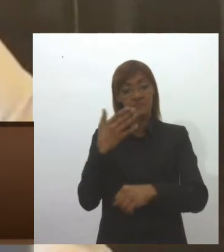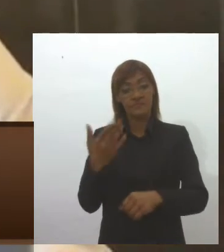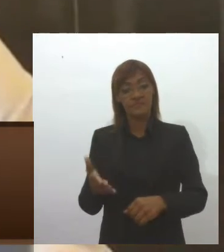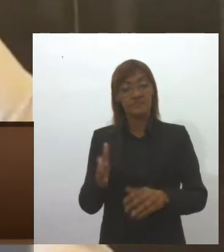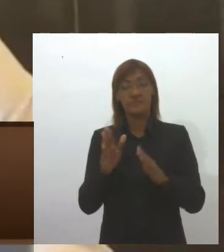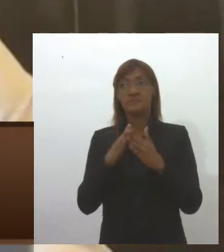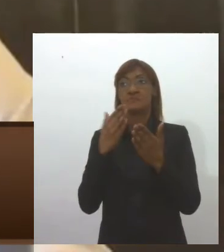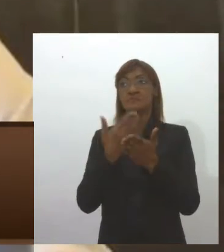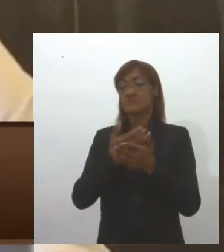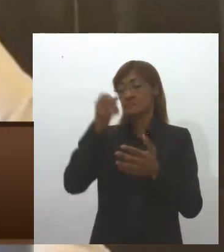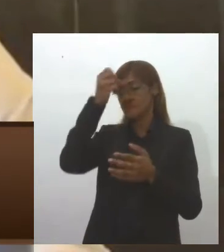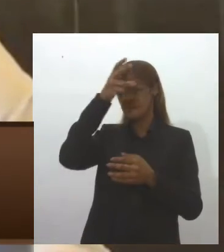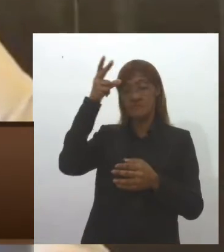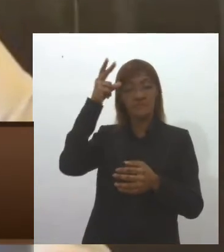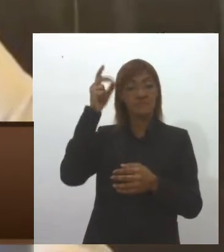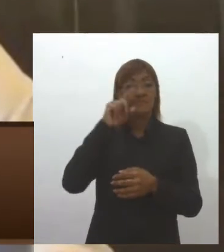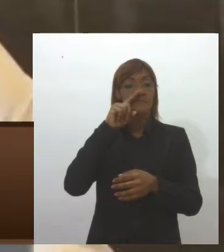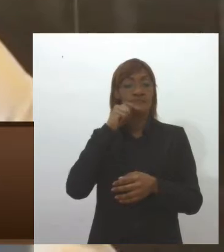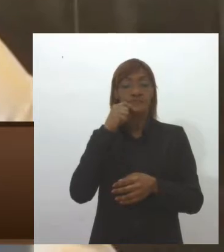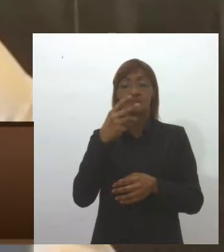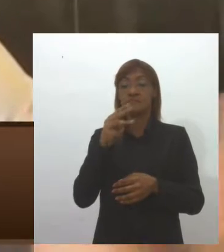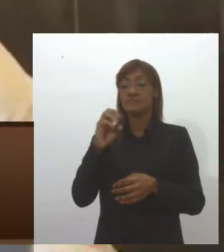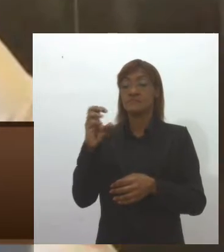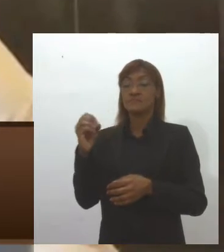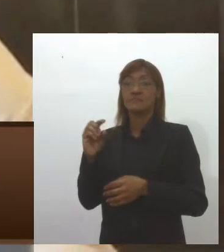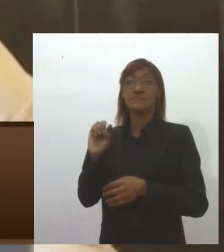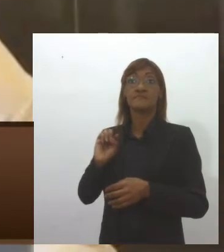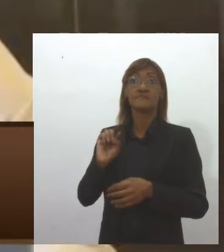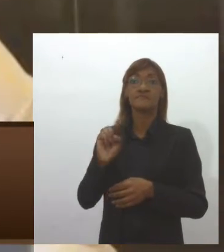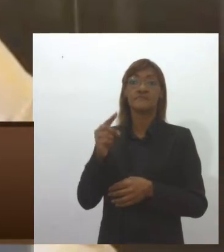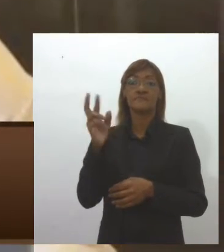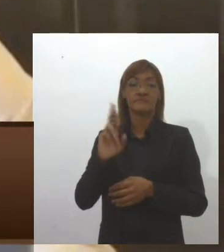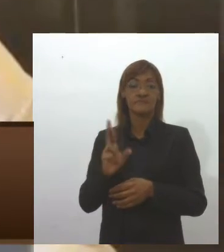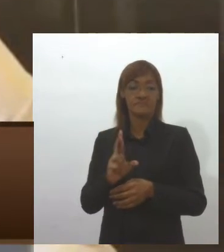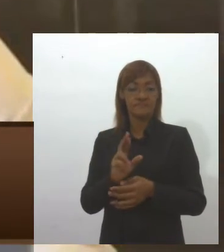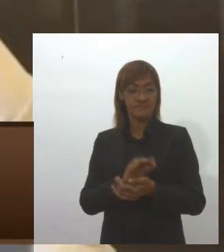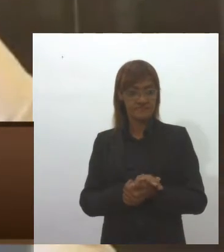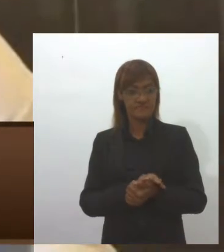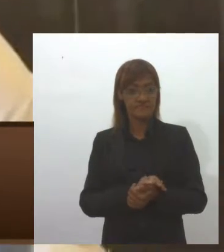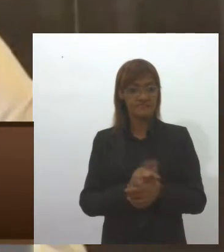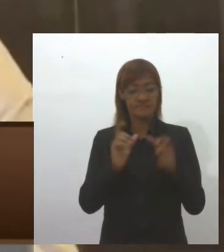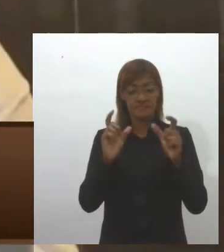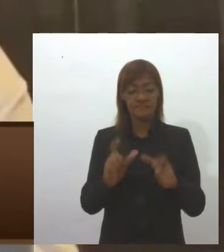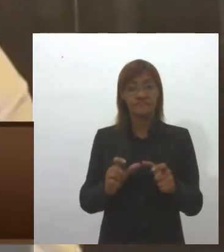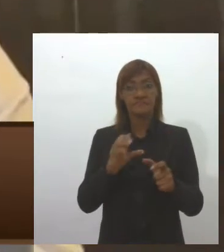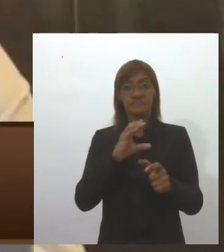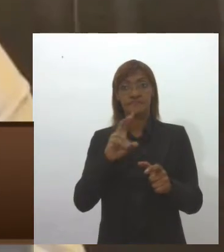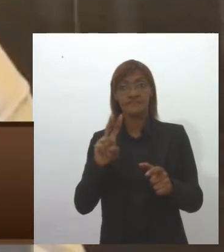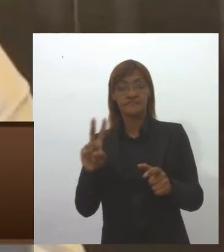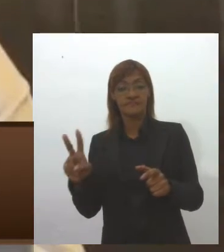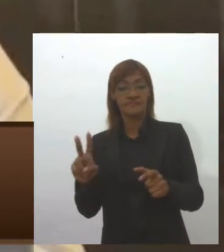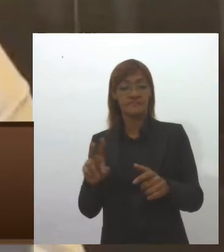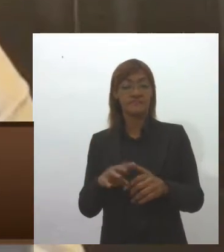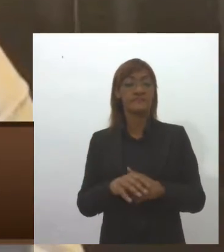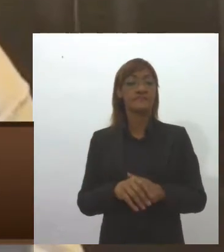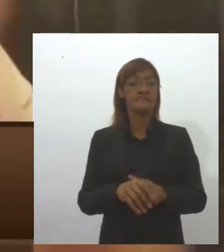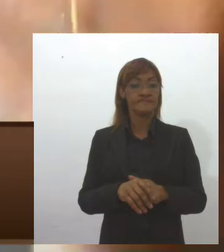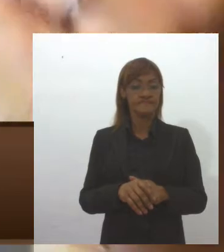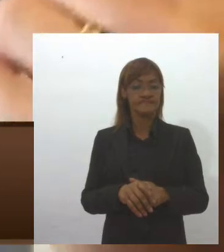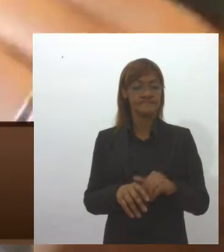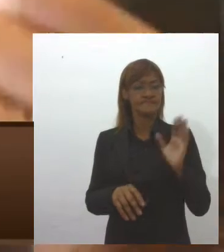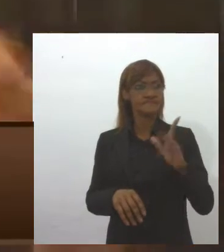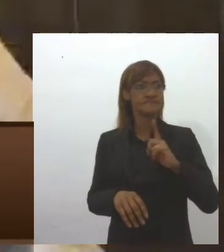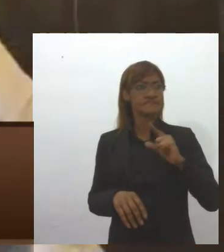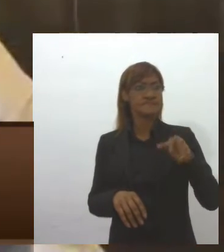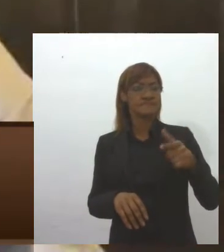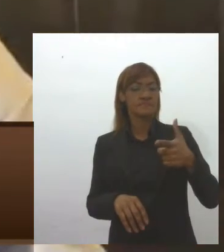também, R$300 mil para investir na maior operadora de turismo do Brasil, que é a CVC, e no governo do estado nós já temos R$200 mil,